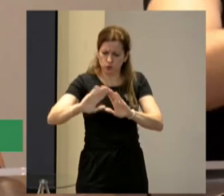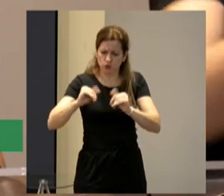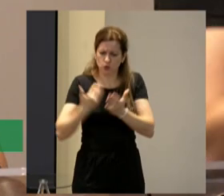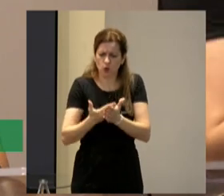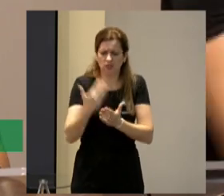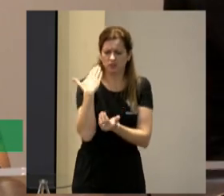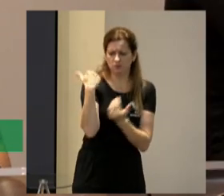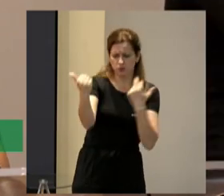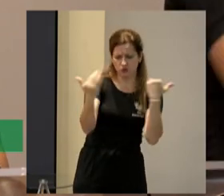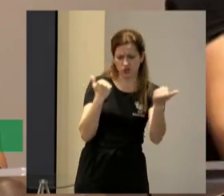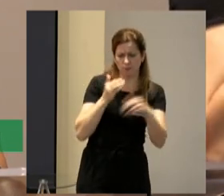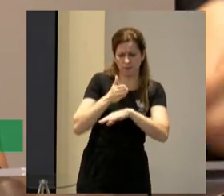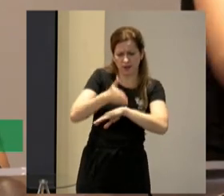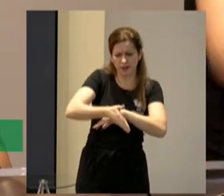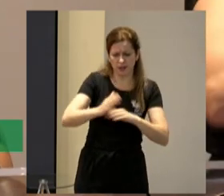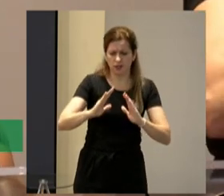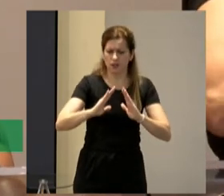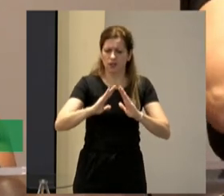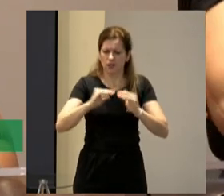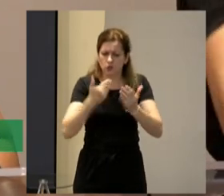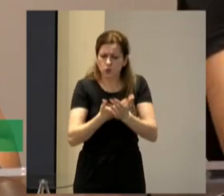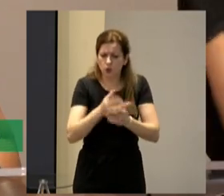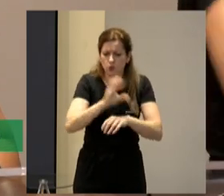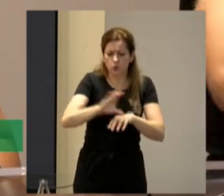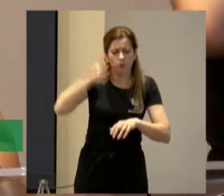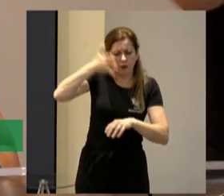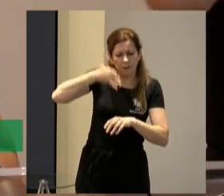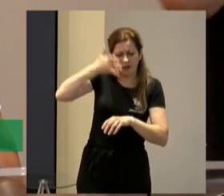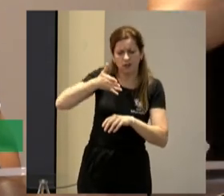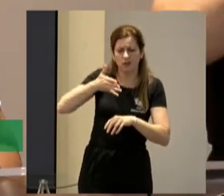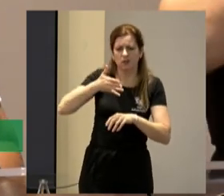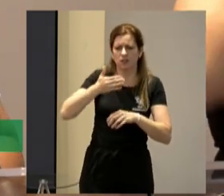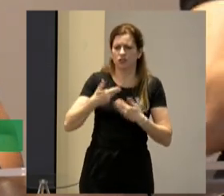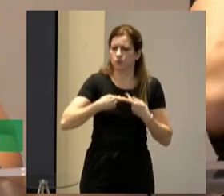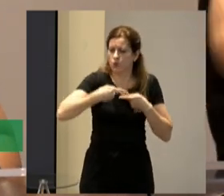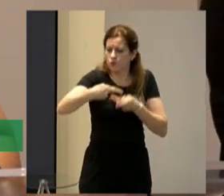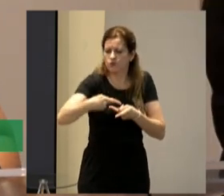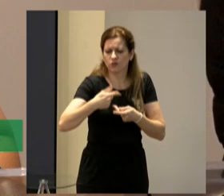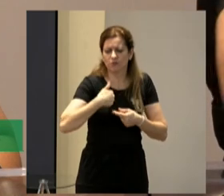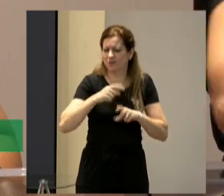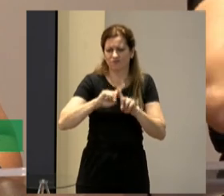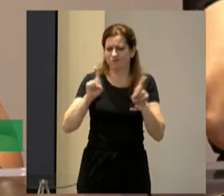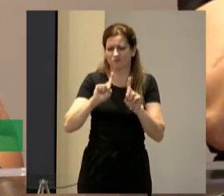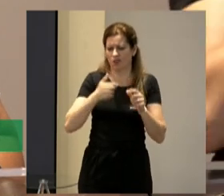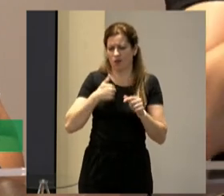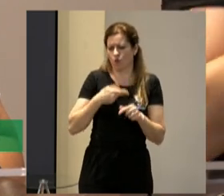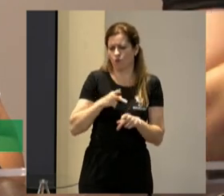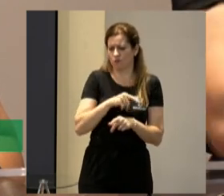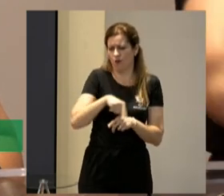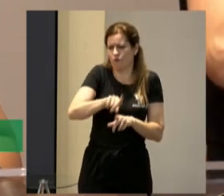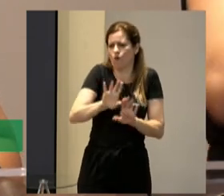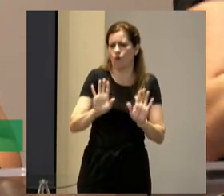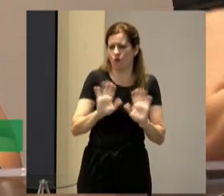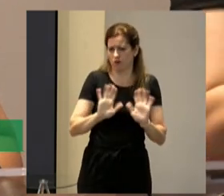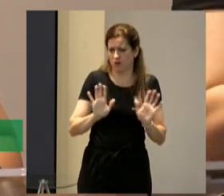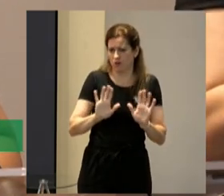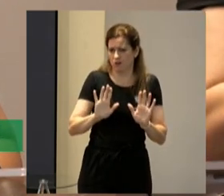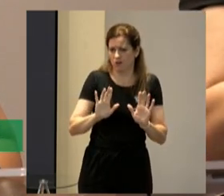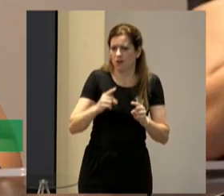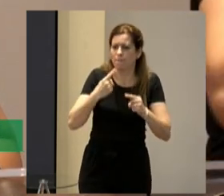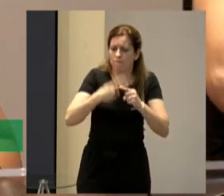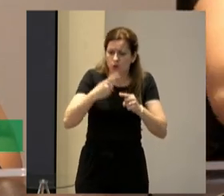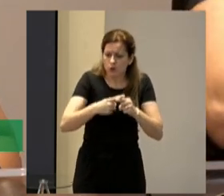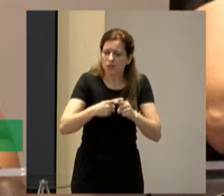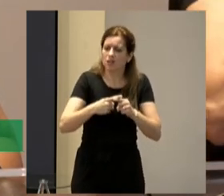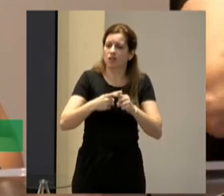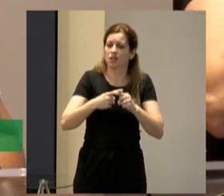não vou. O meu sujeito, o sujeito que eu entendo, que é o sujeito que é capaz de encaminhar essa